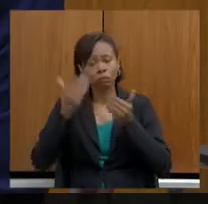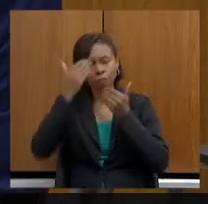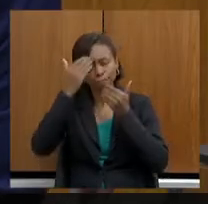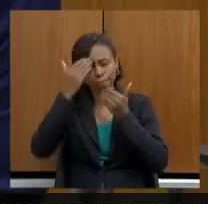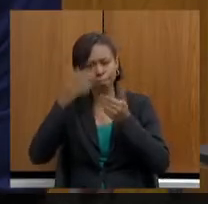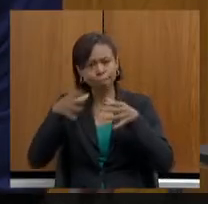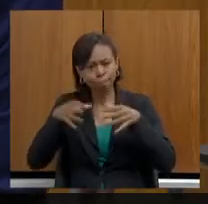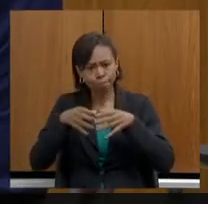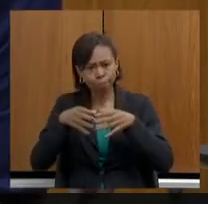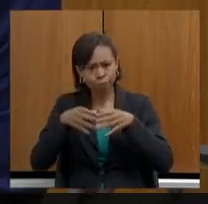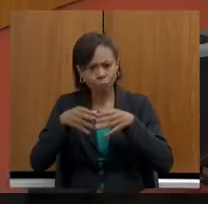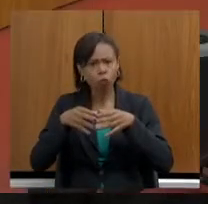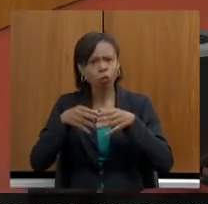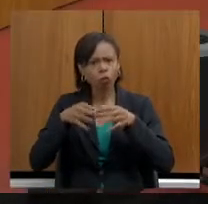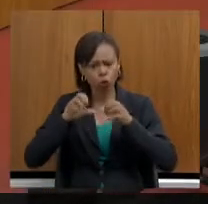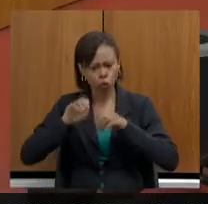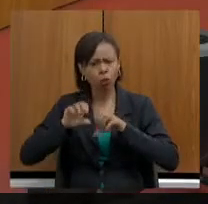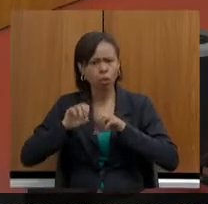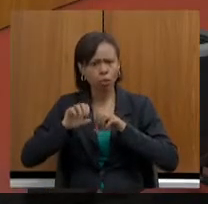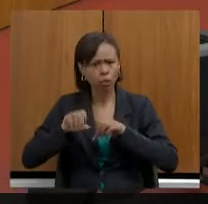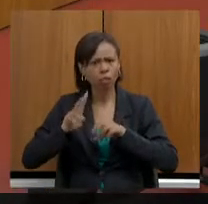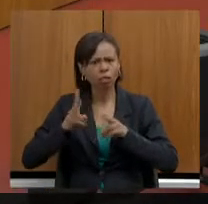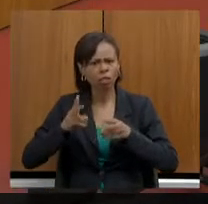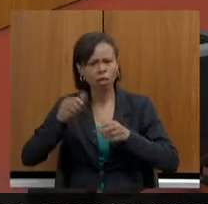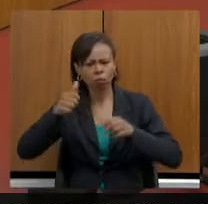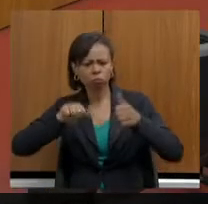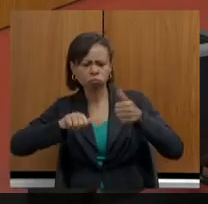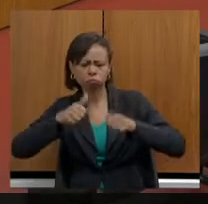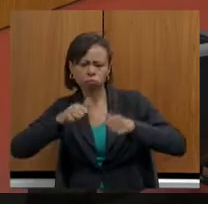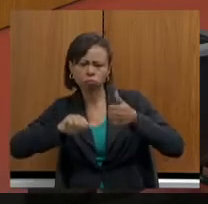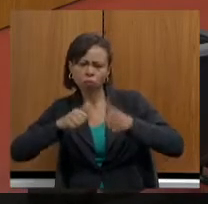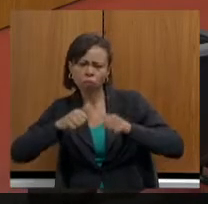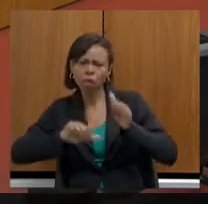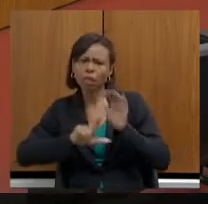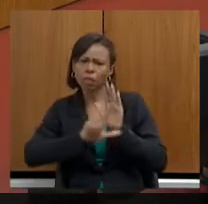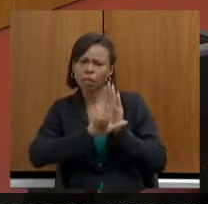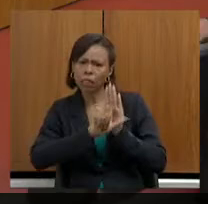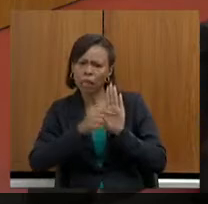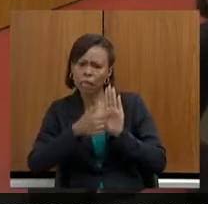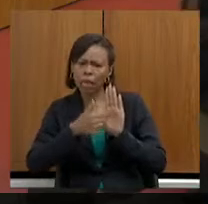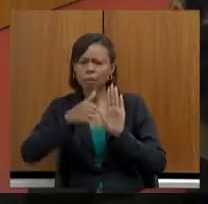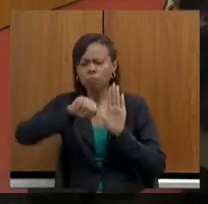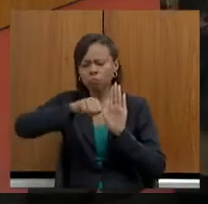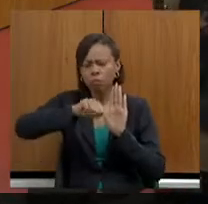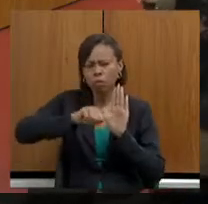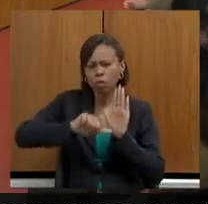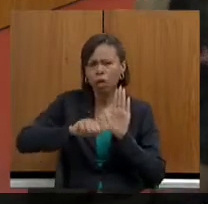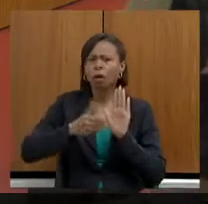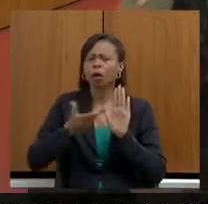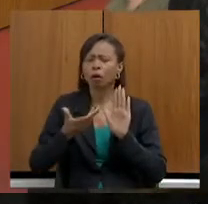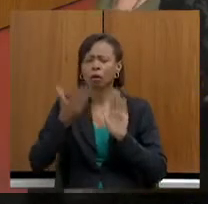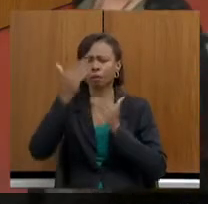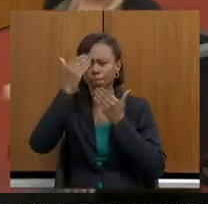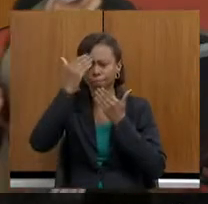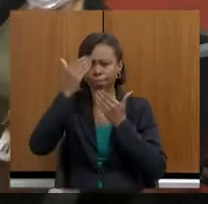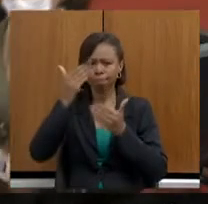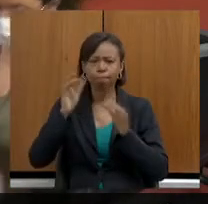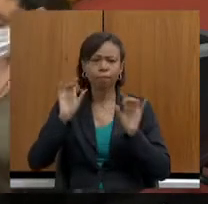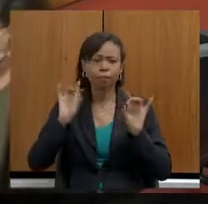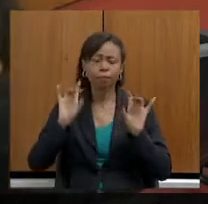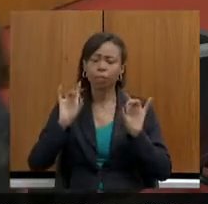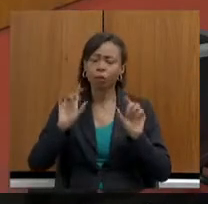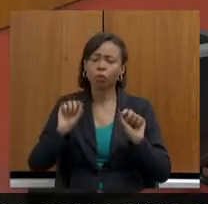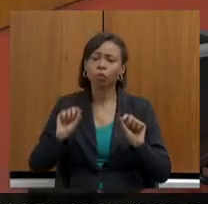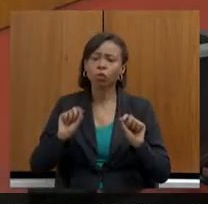todo tempo fez essa análise né discutir o mérito dessa matéria é agradeço aqui específico também